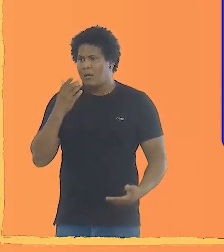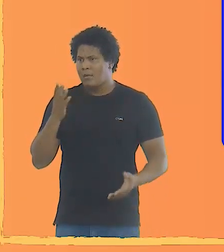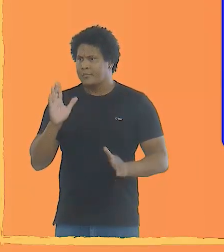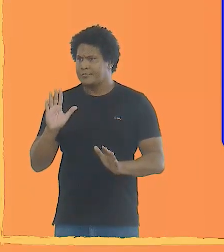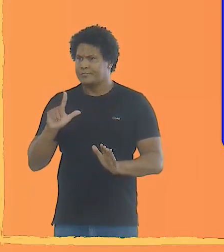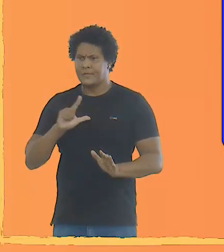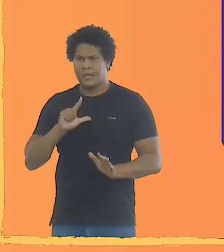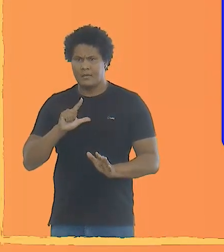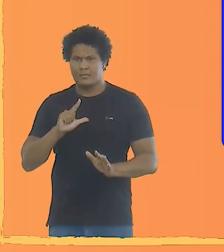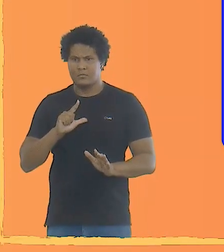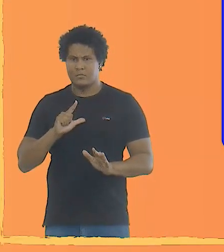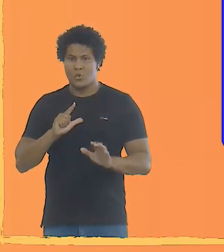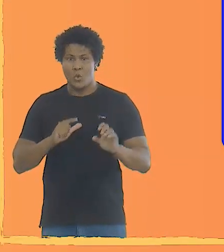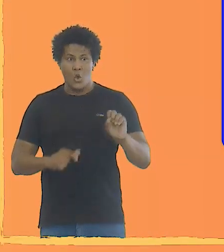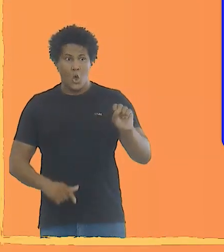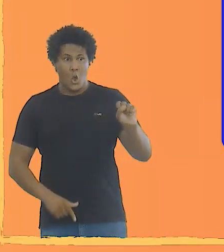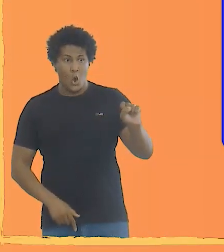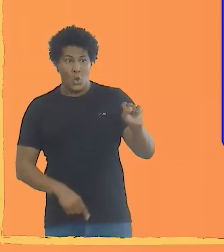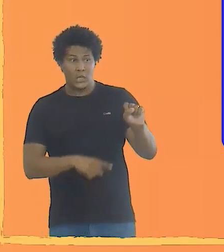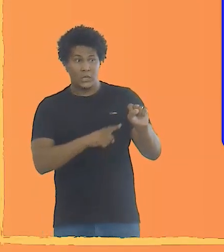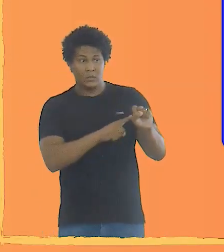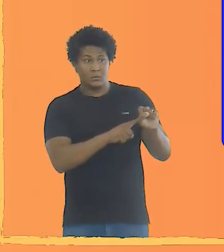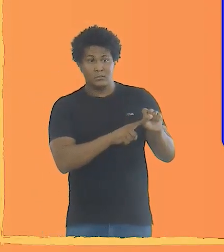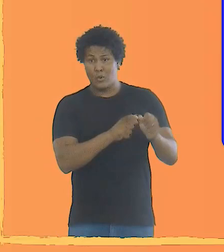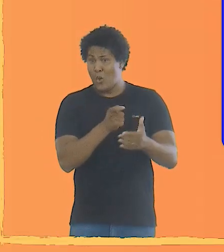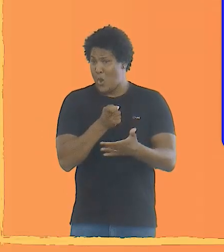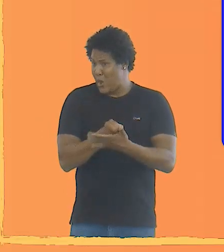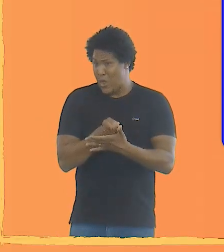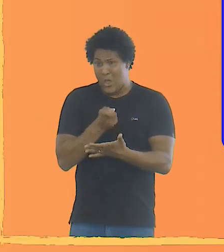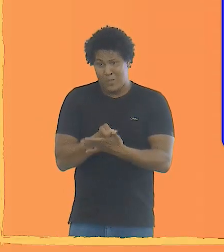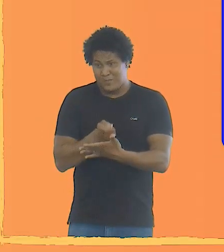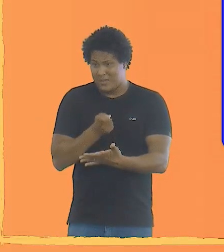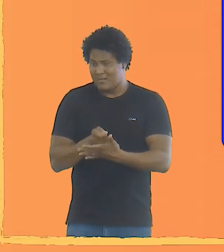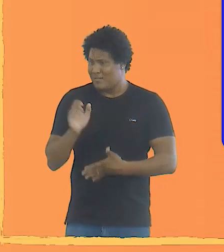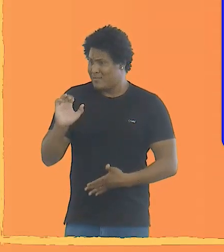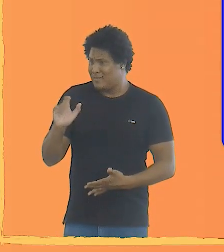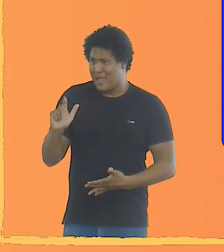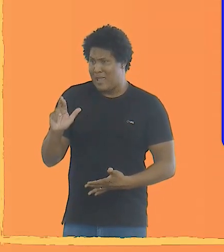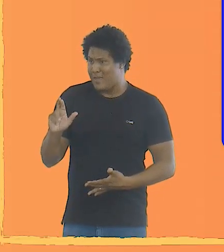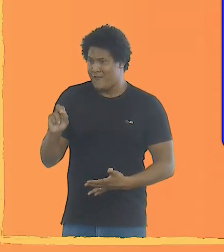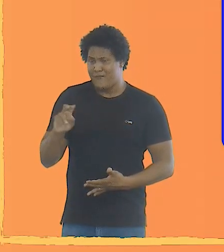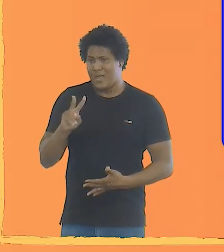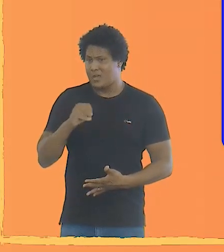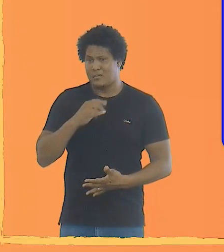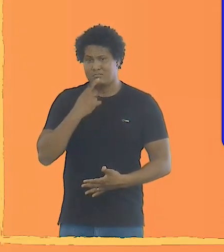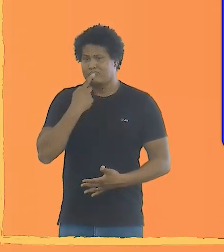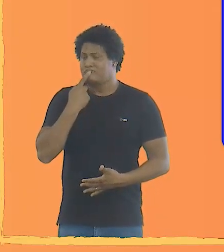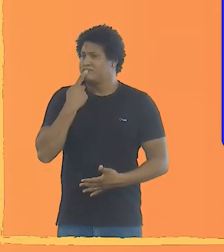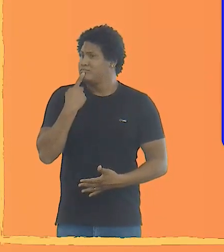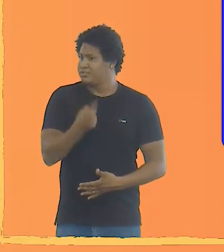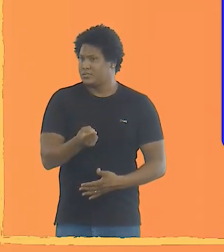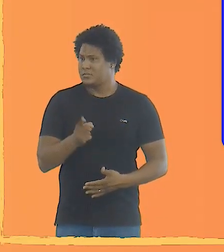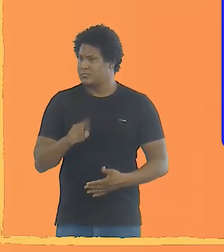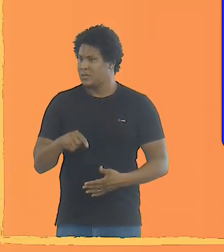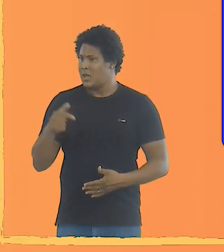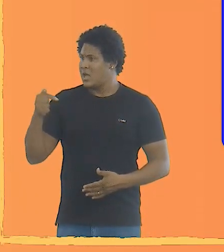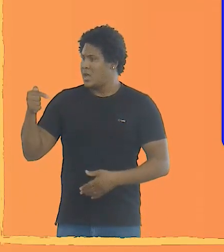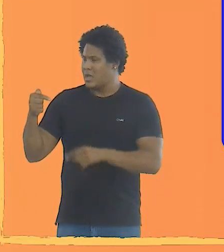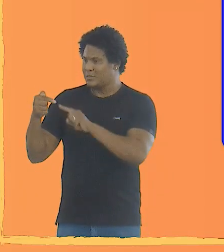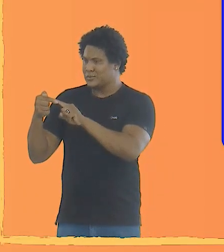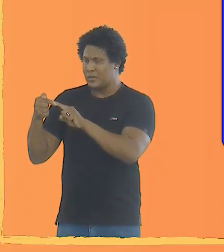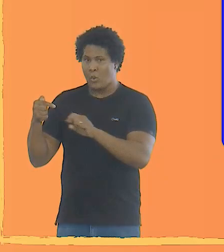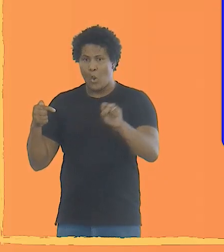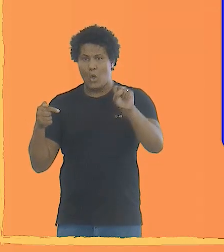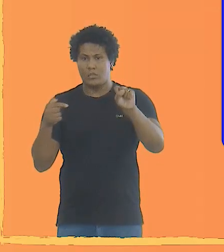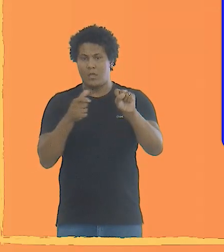8 pessoas, é obrigado ter resposta repetida, porque eu tenho mais pessoas no grupo do que respostas. Agora,